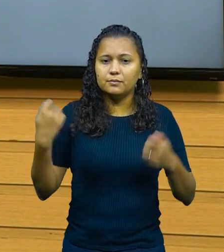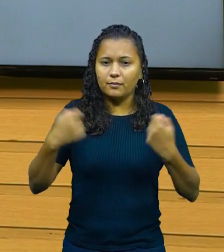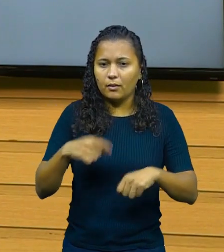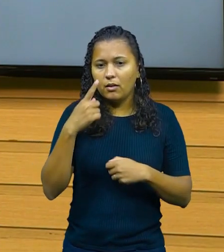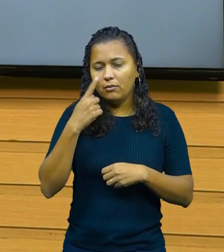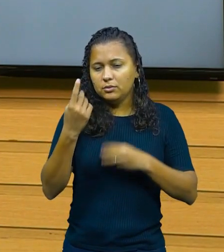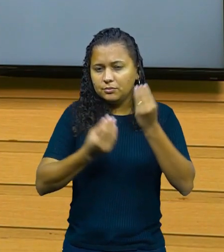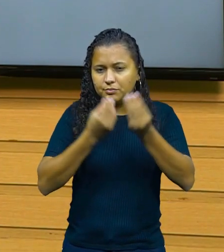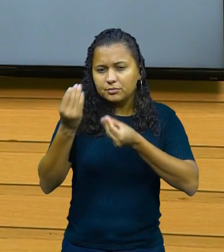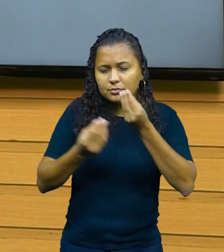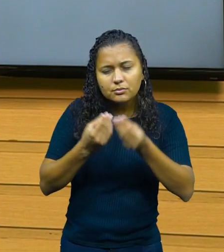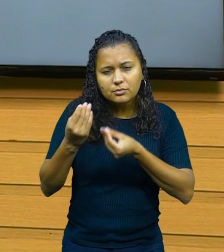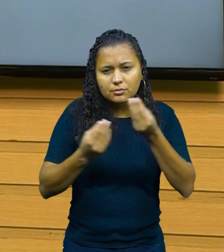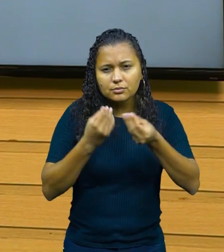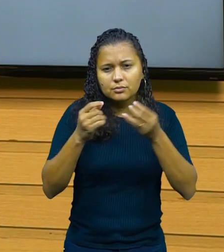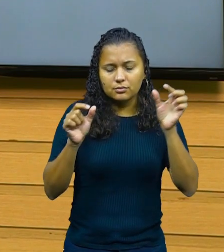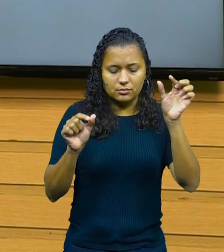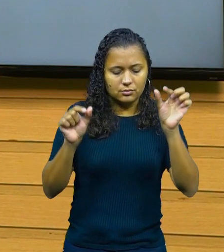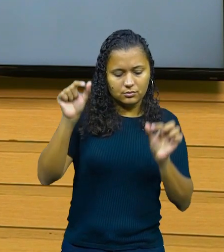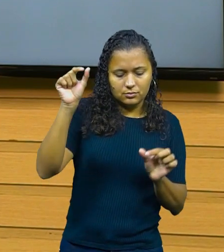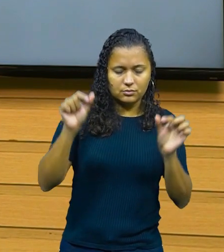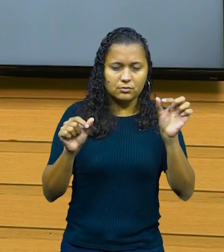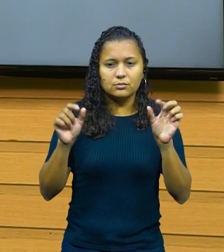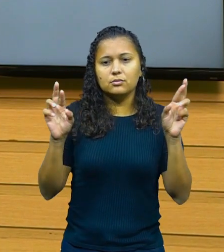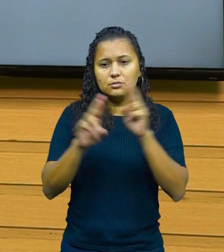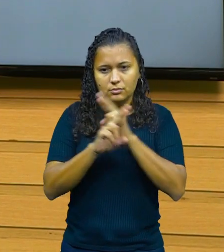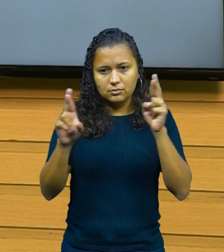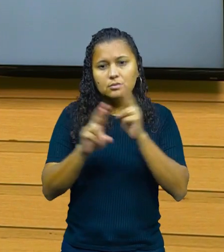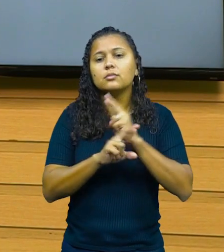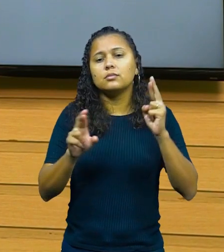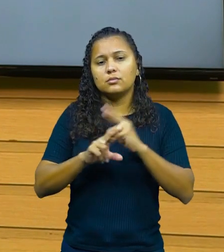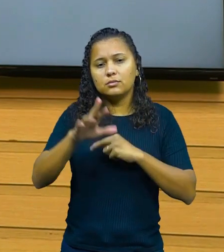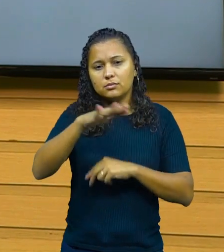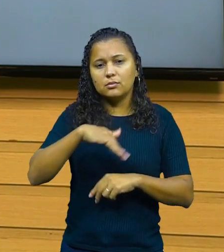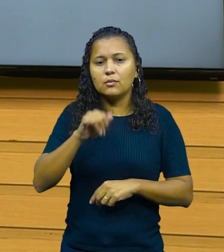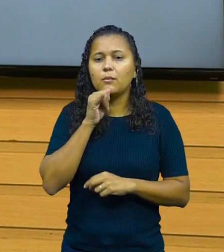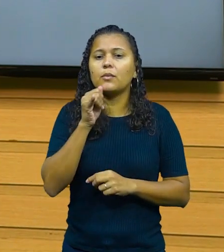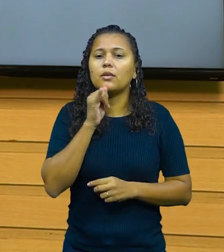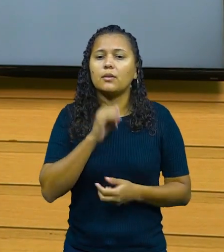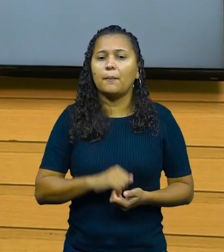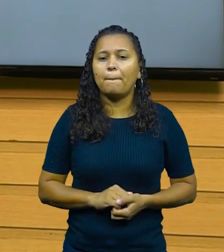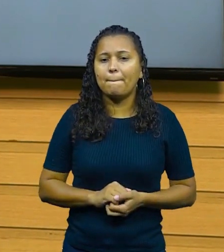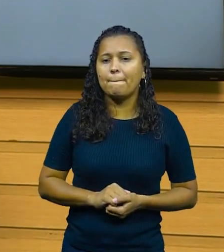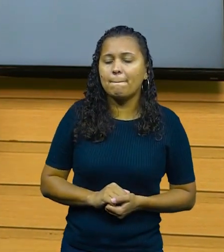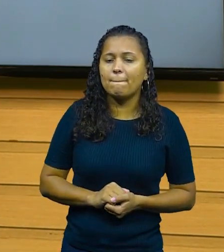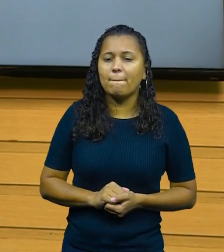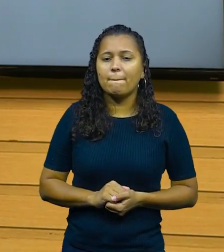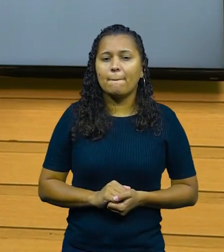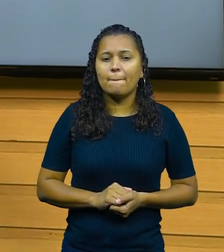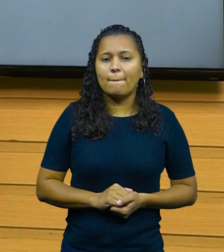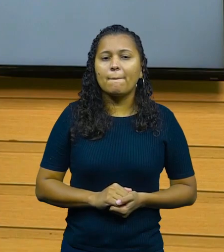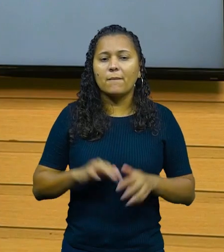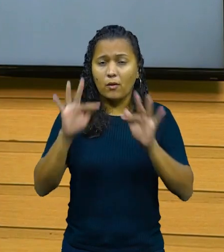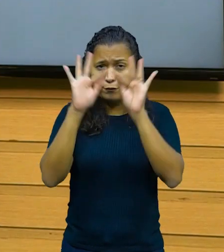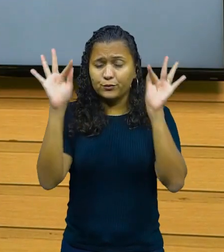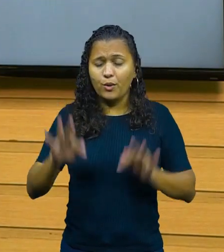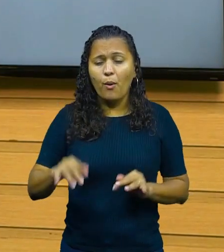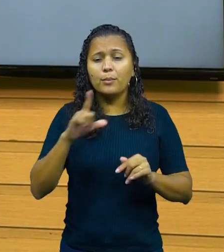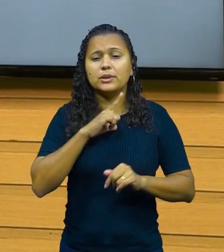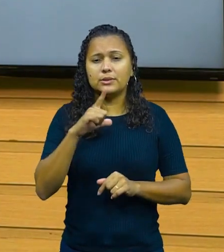estar agindo para que você tenha a relação. Então a relação dentro, se a gente for trazendo para a fórmula,